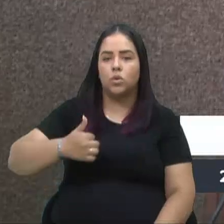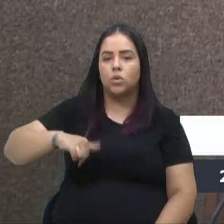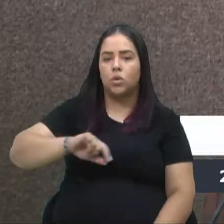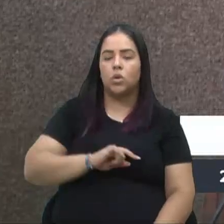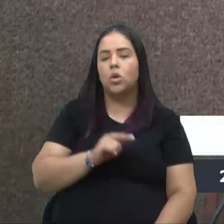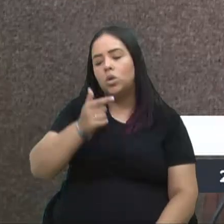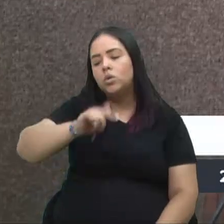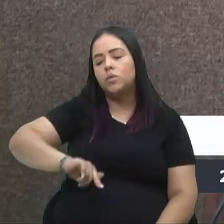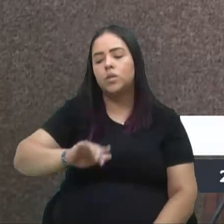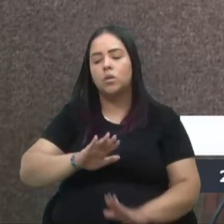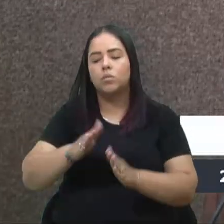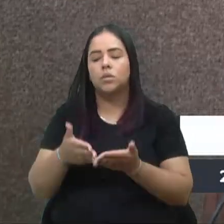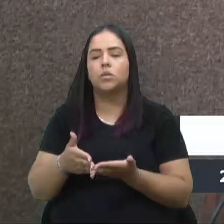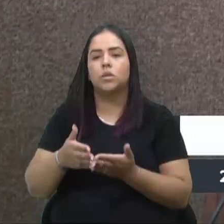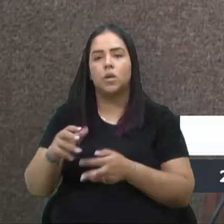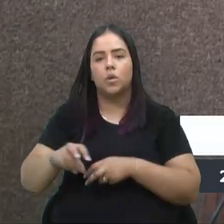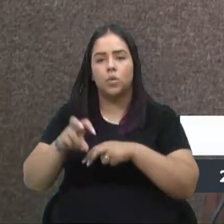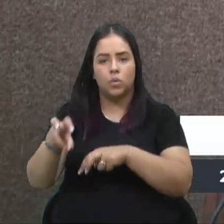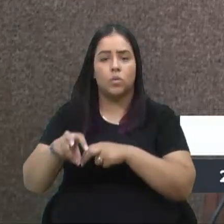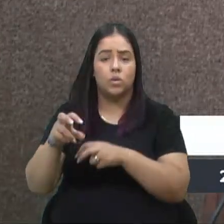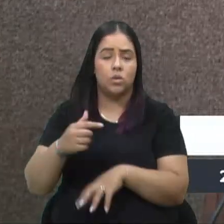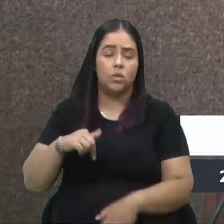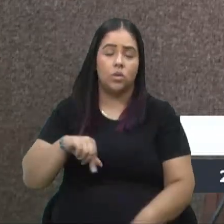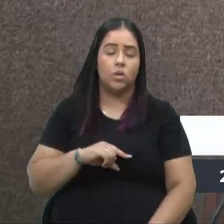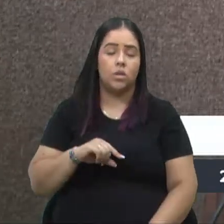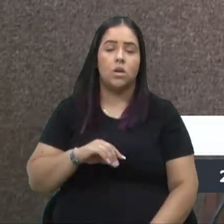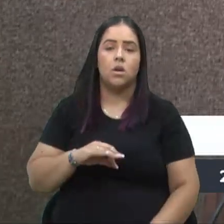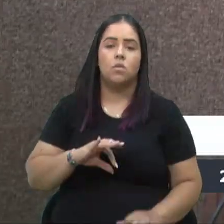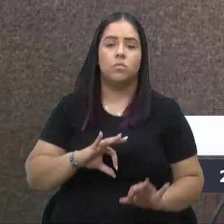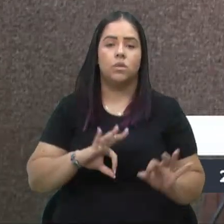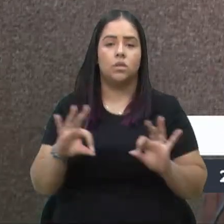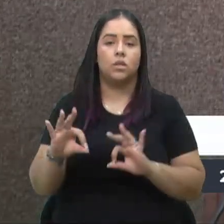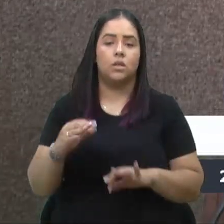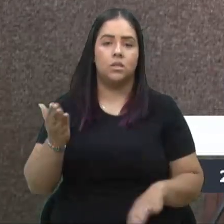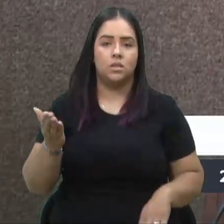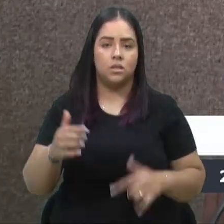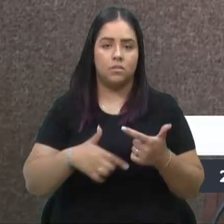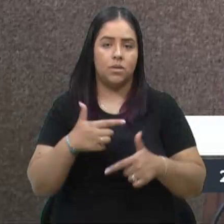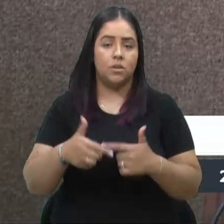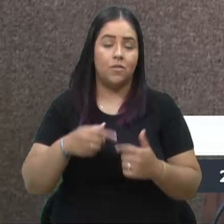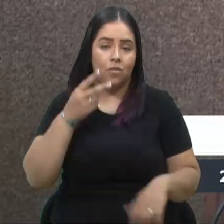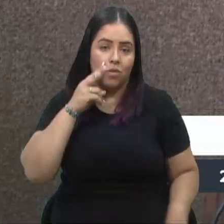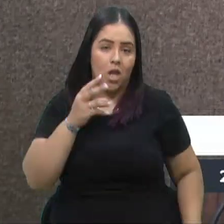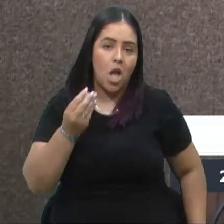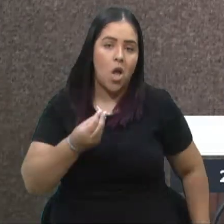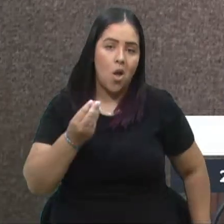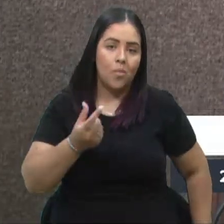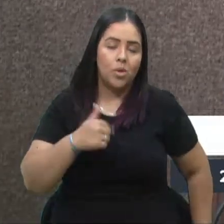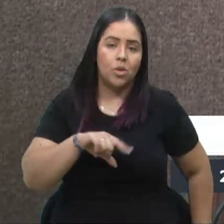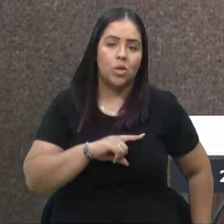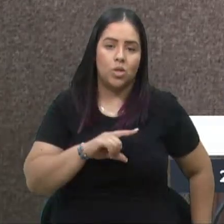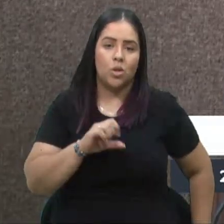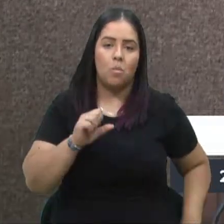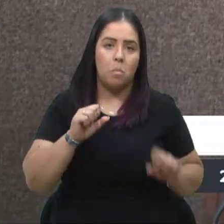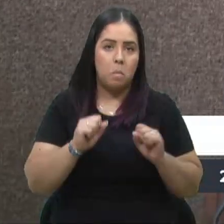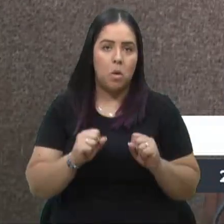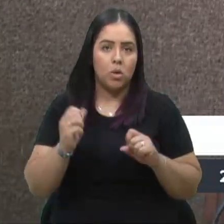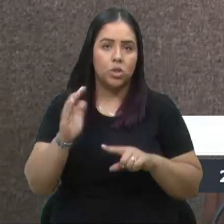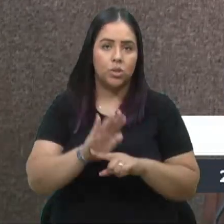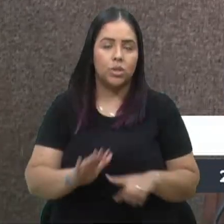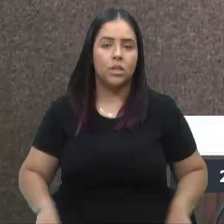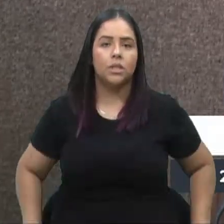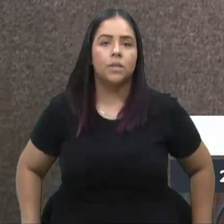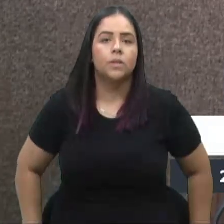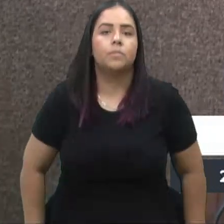novamente na comissão da Agricultura que a gente acompanha esse trabalho e veja De que forma a gente ainda possa ajudar a pegar